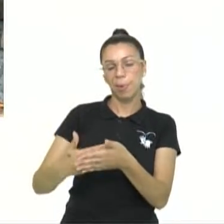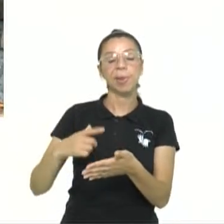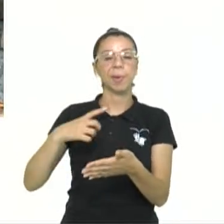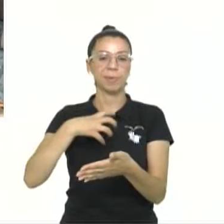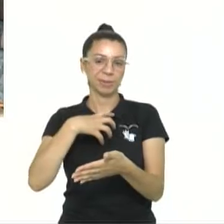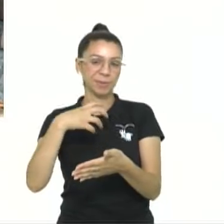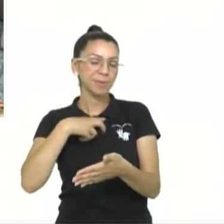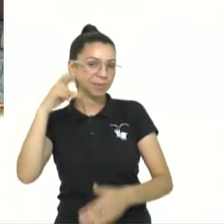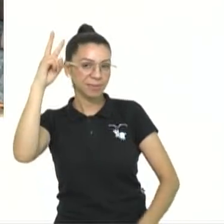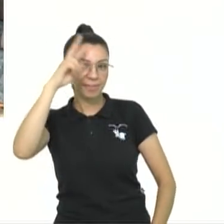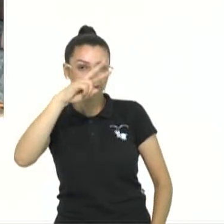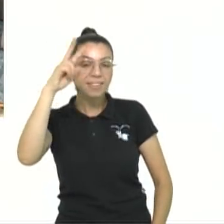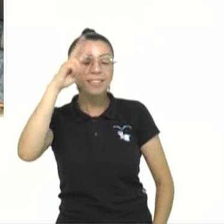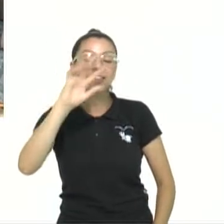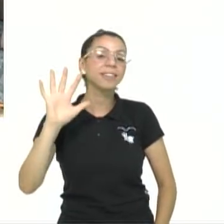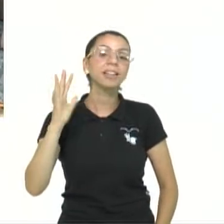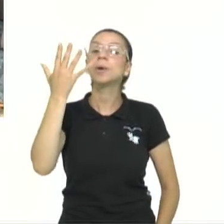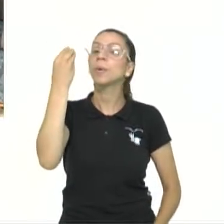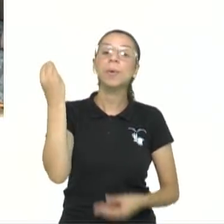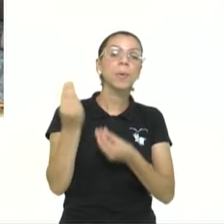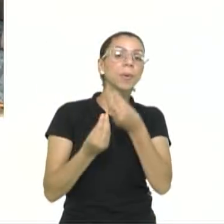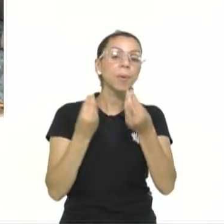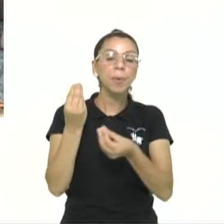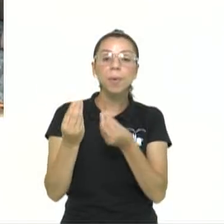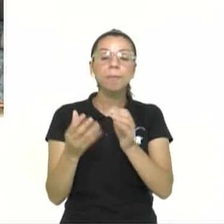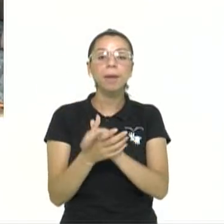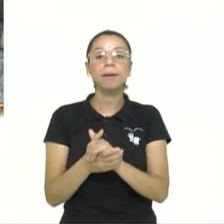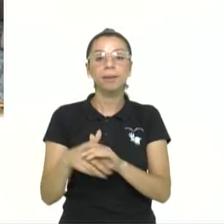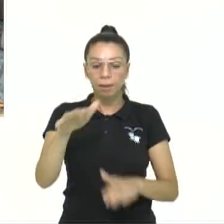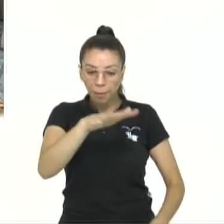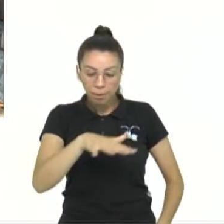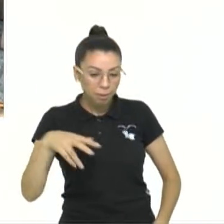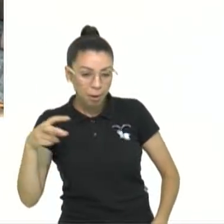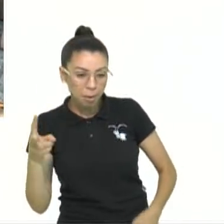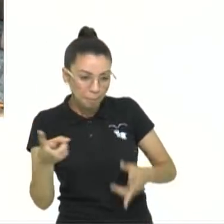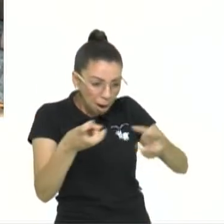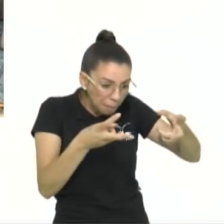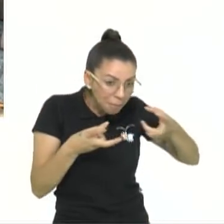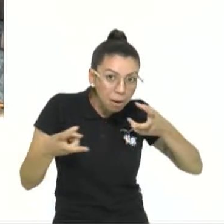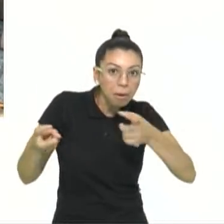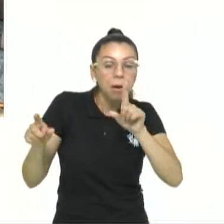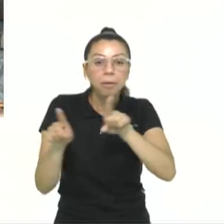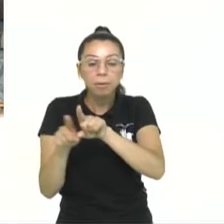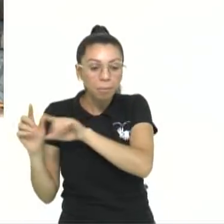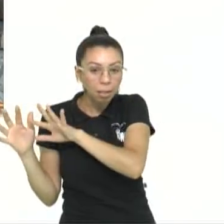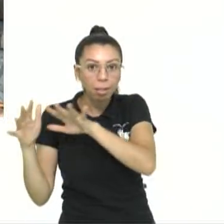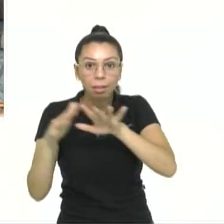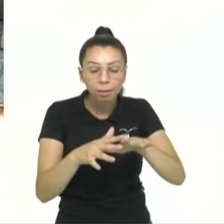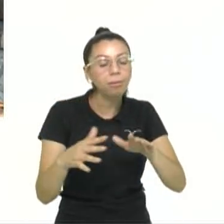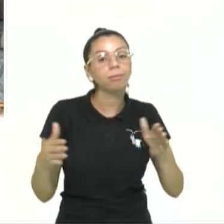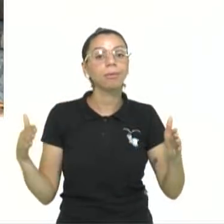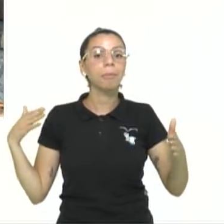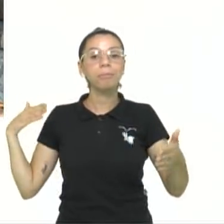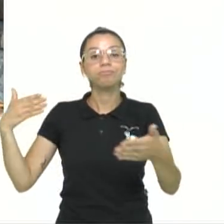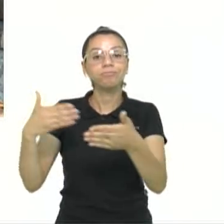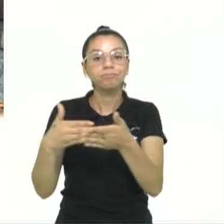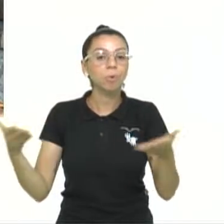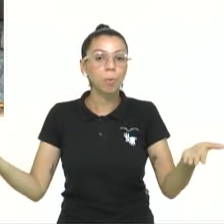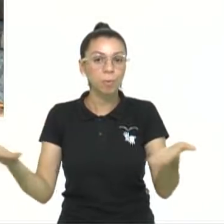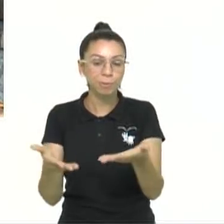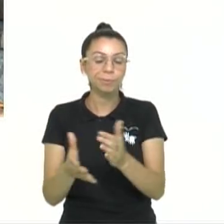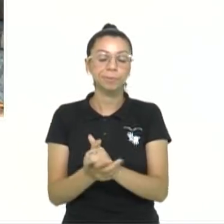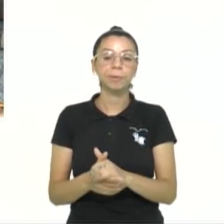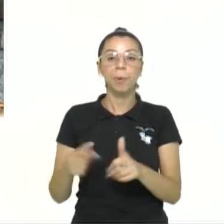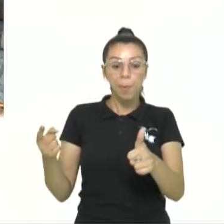isso aconteceu, como o território foi sendo desbravado e ocupado para chegar no resultado que nós temos hoje. E o